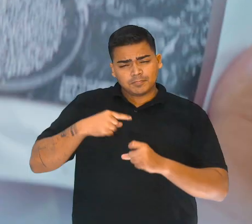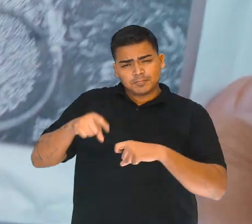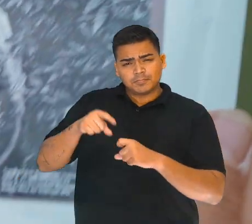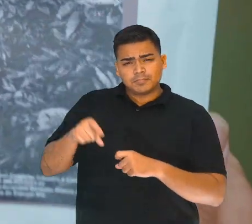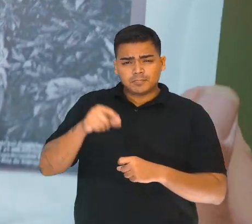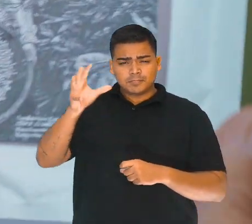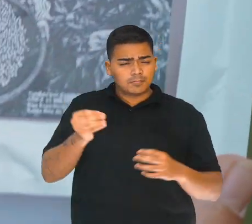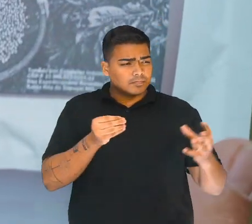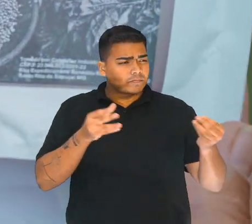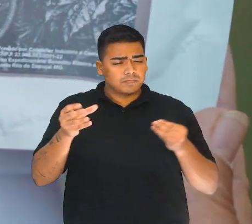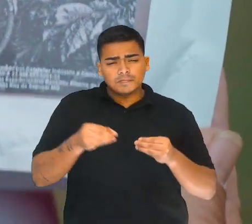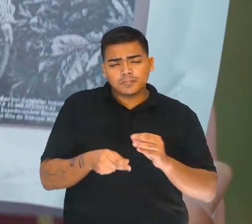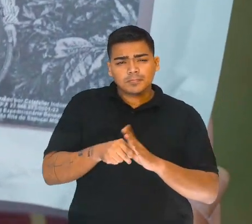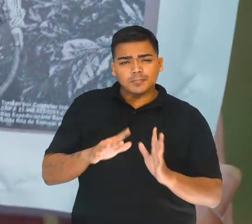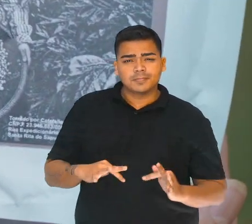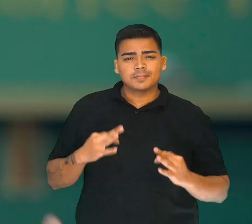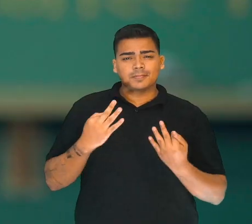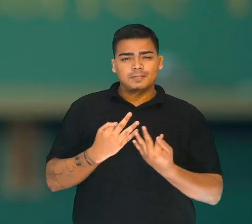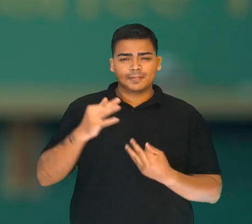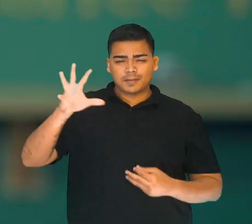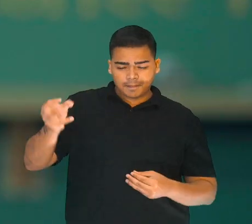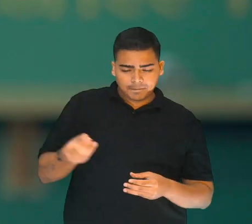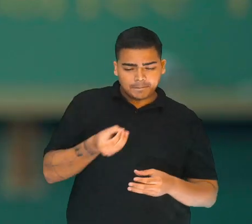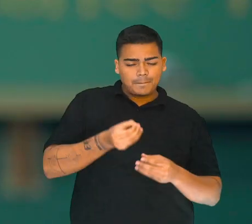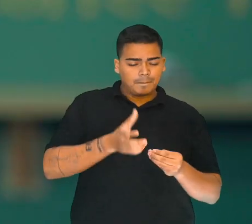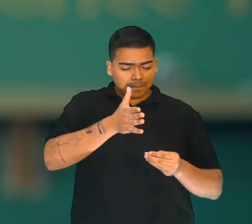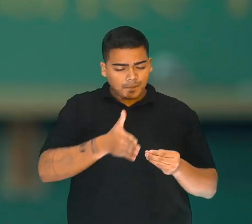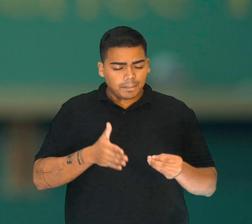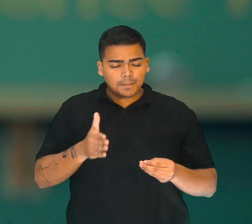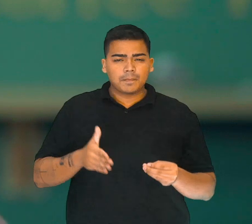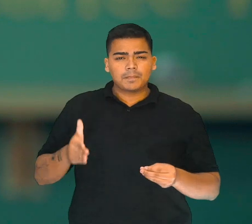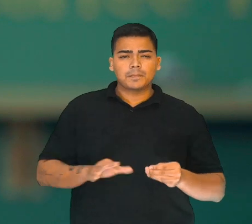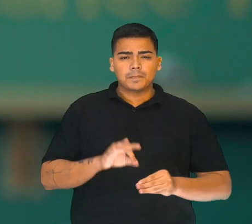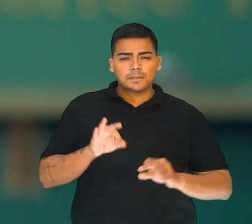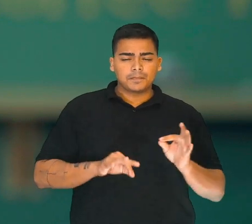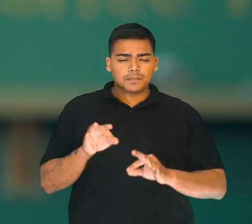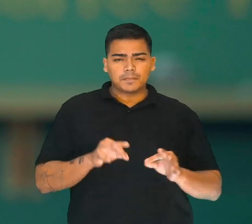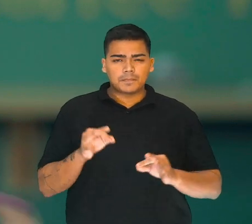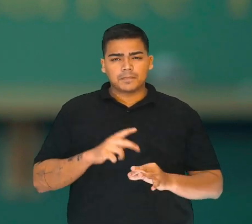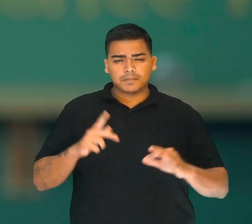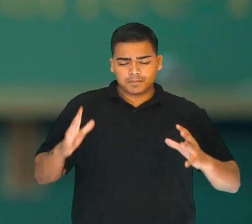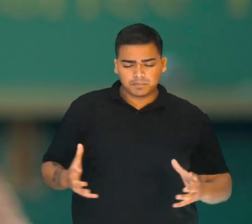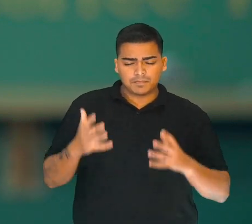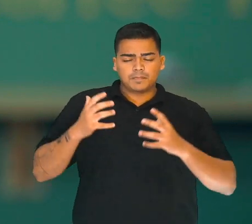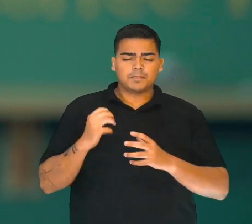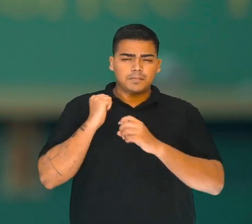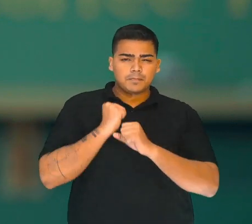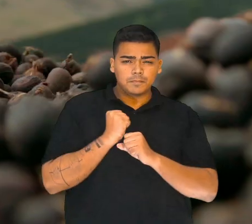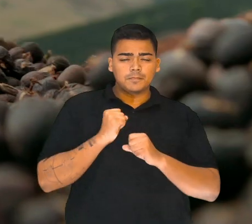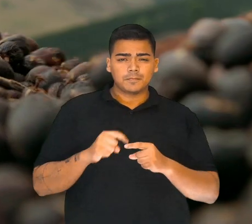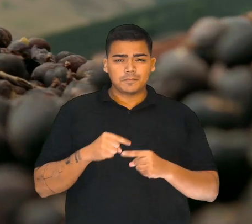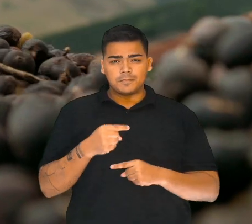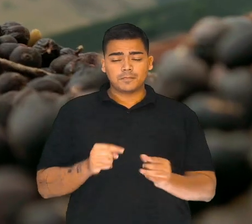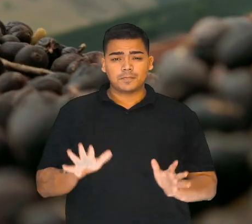que colhem aquela agricultura familiar, é ela que colhe, é ela que seca, é ela que beneficia, ela que carrega de um lado para o